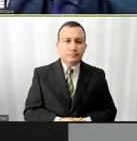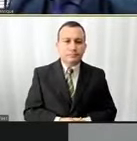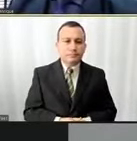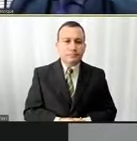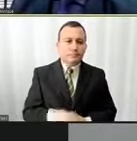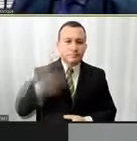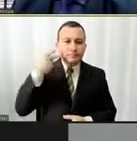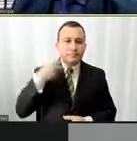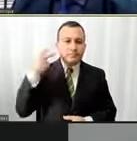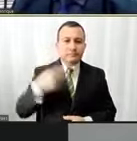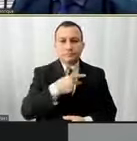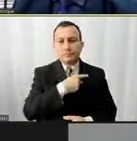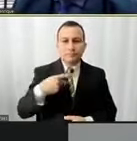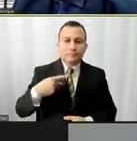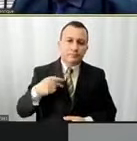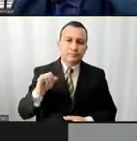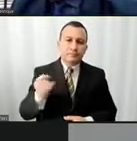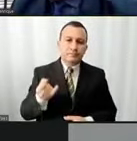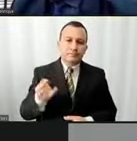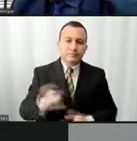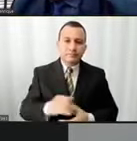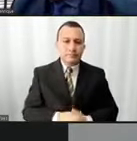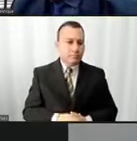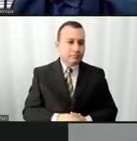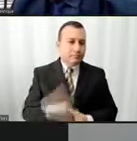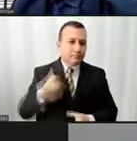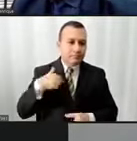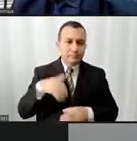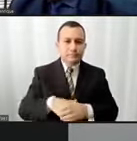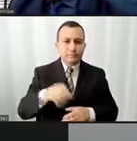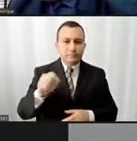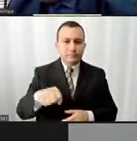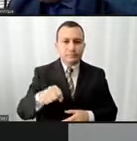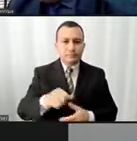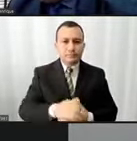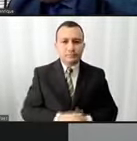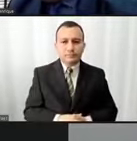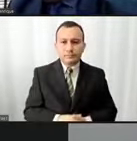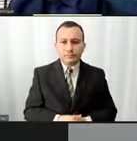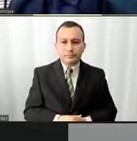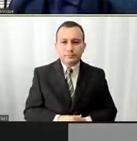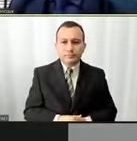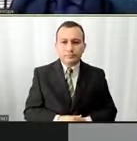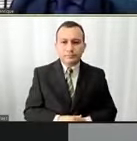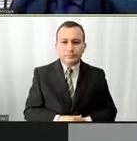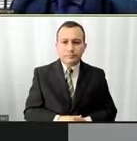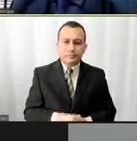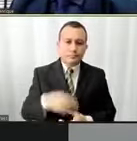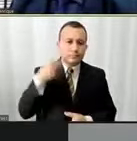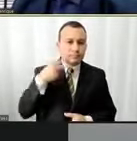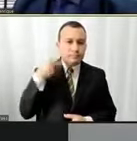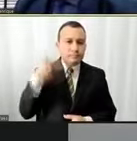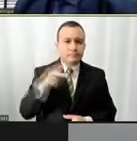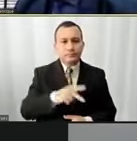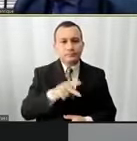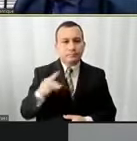Vereador Pastor Jefferson. Voto sim. Ok. Vereador Professor Mário